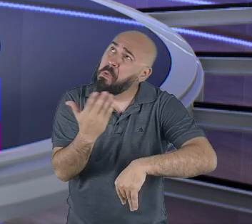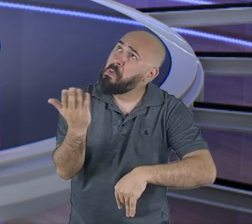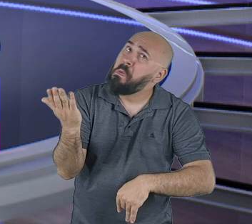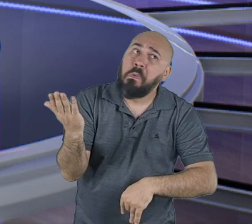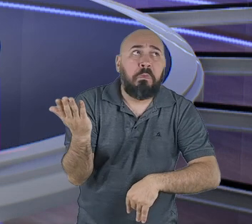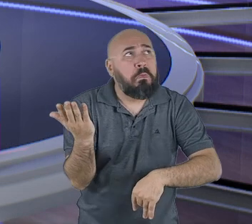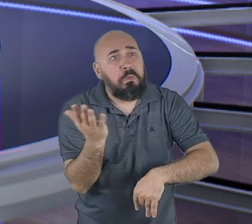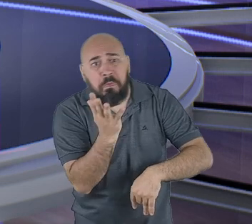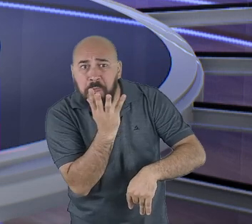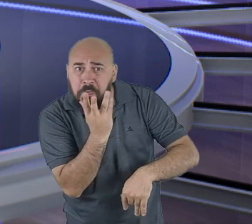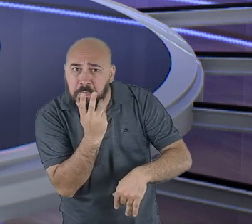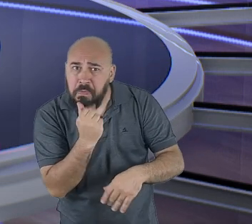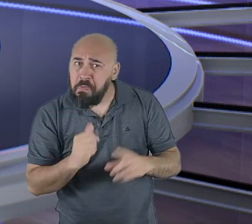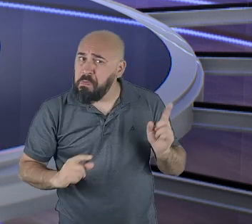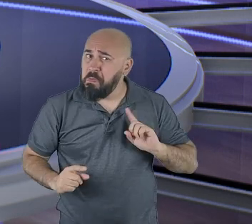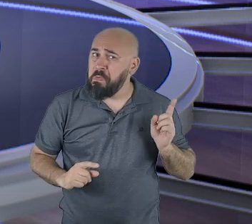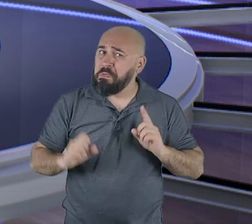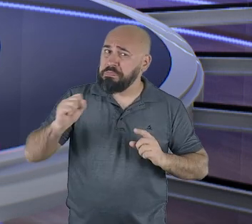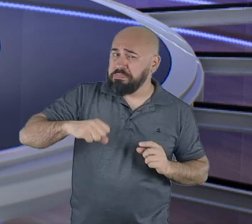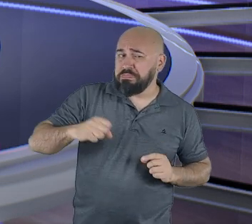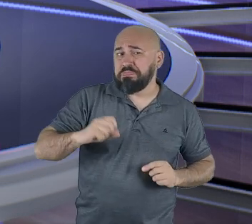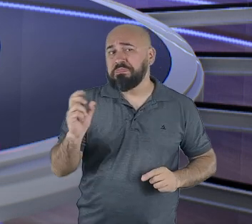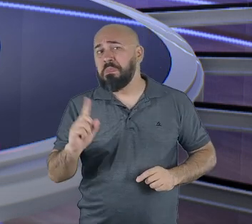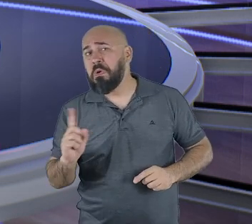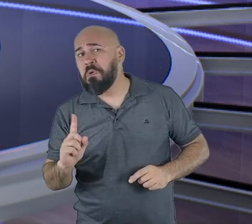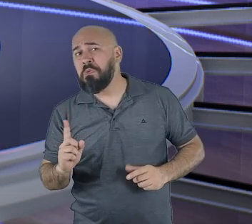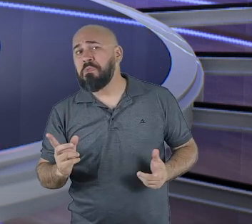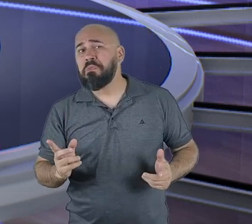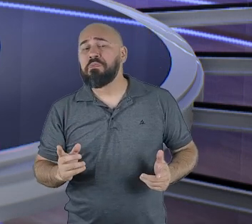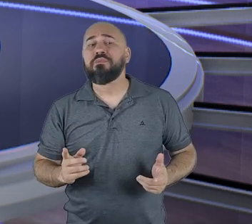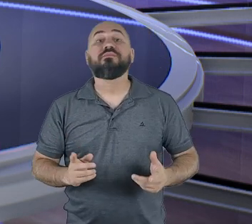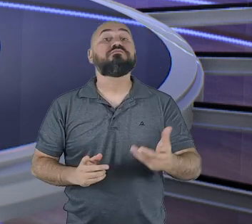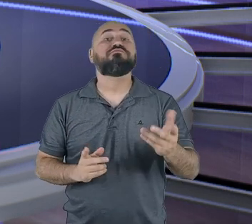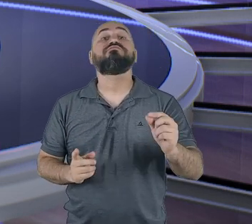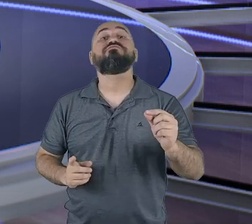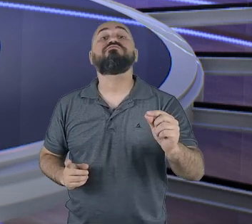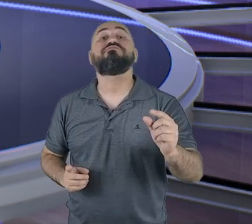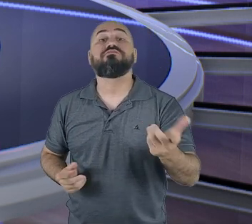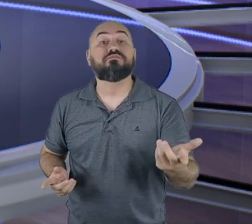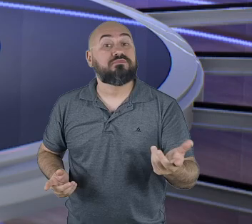demorando muito para voltar? O que você acha?